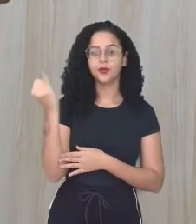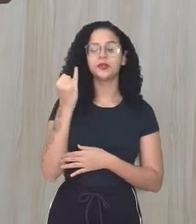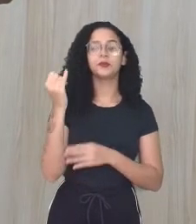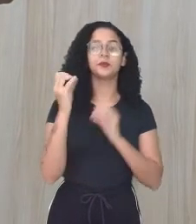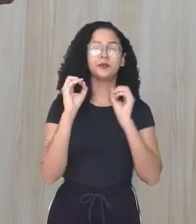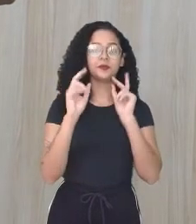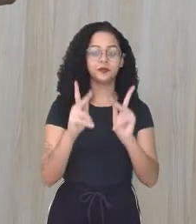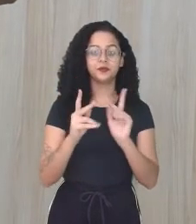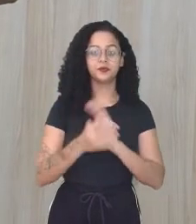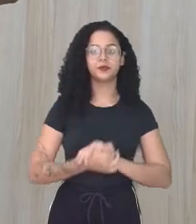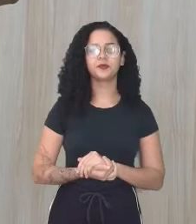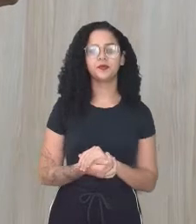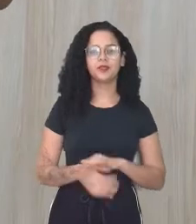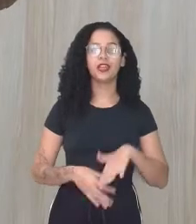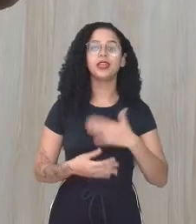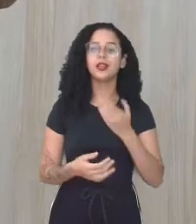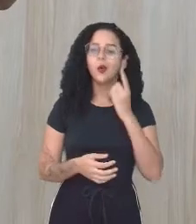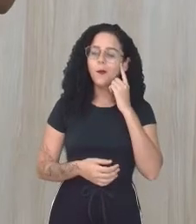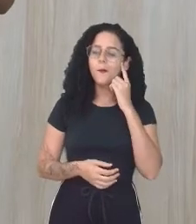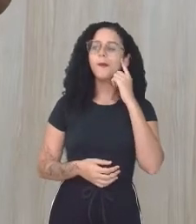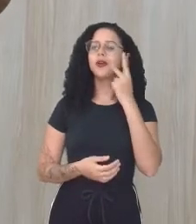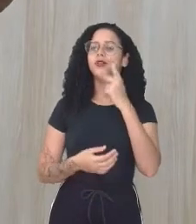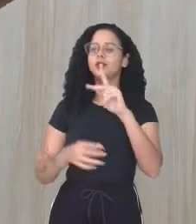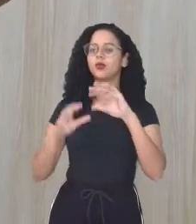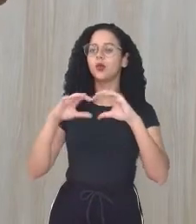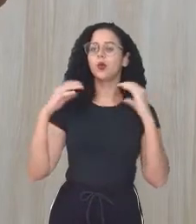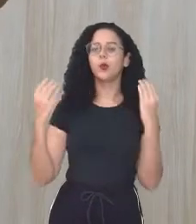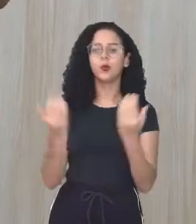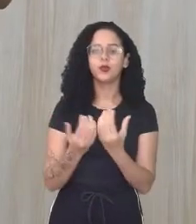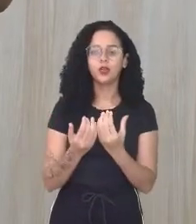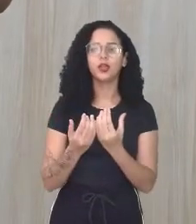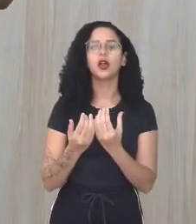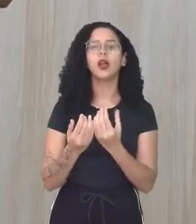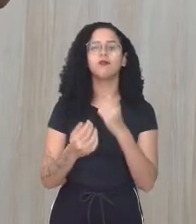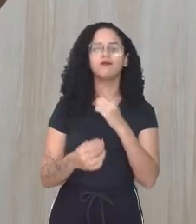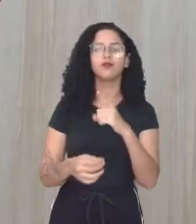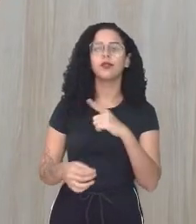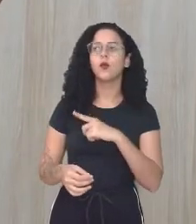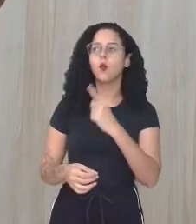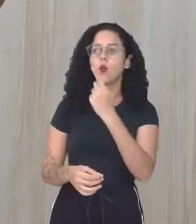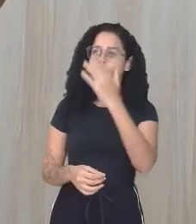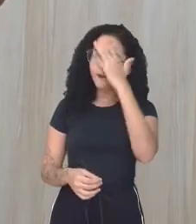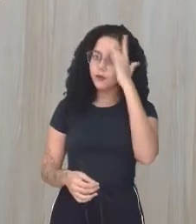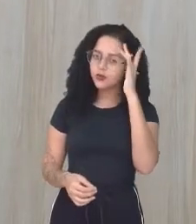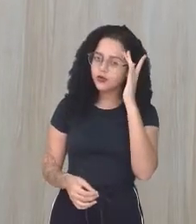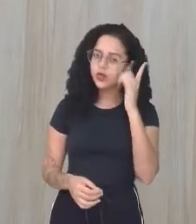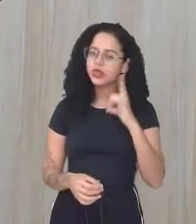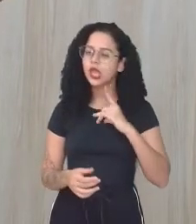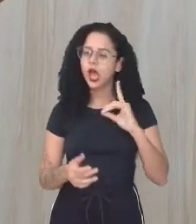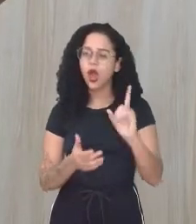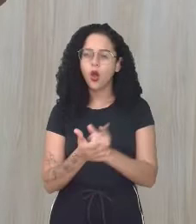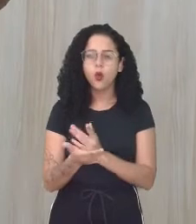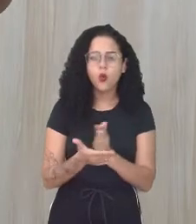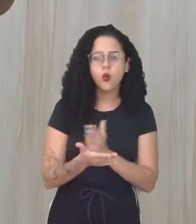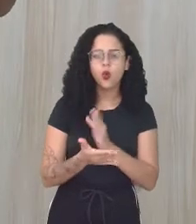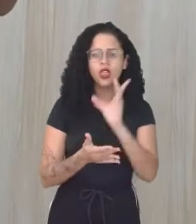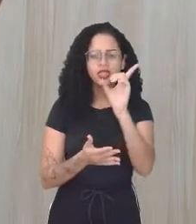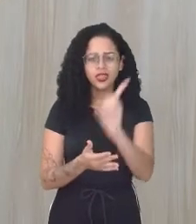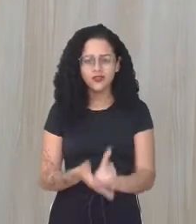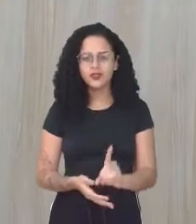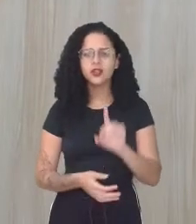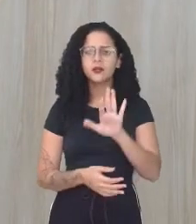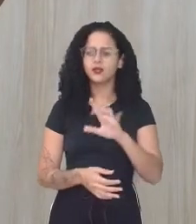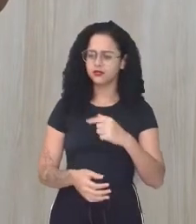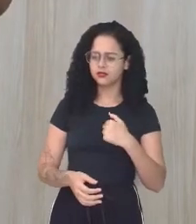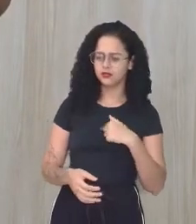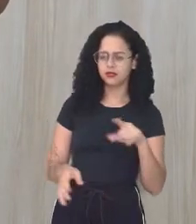certo? Então, pense na sua comunidade, onde você tem uma pessoa que tem alguma deficiência, que você